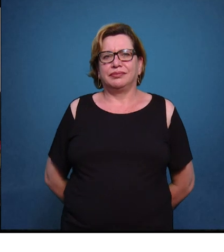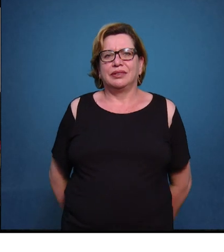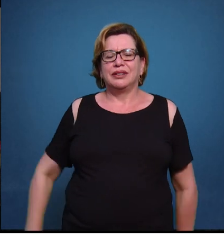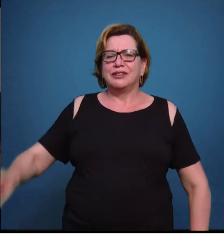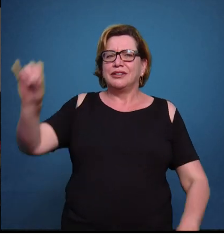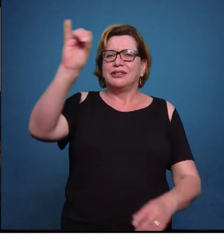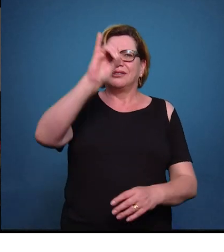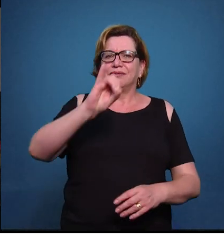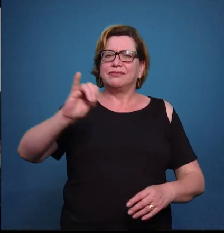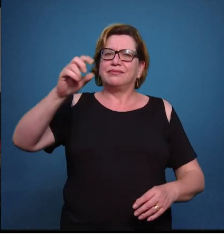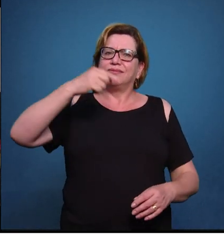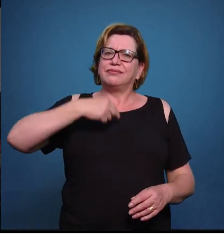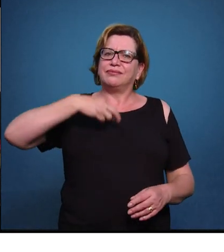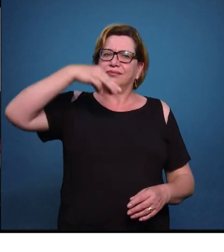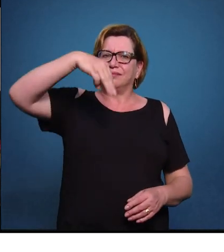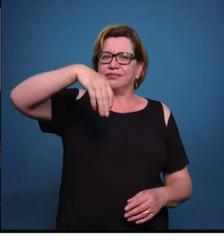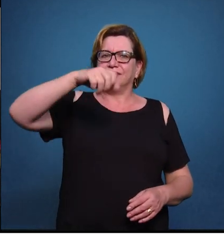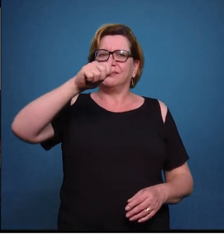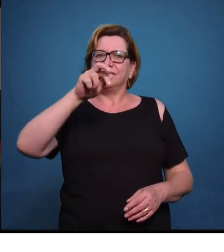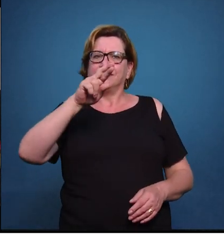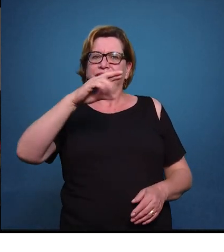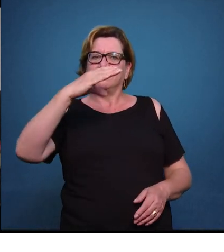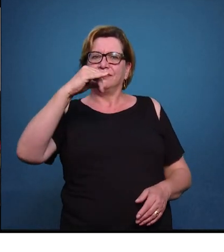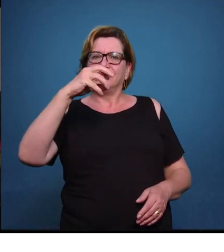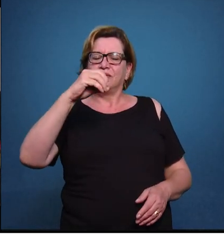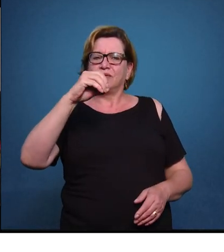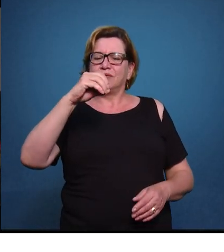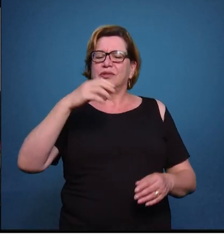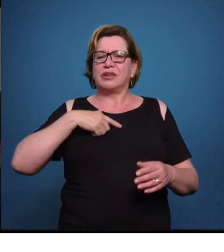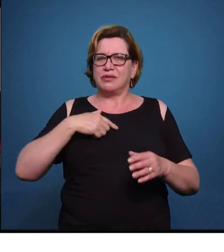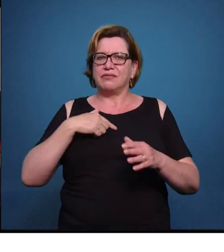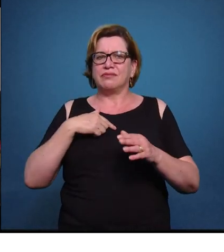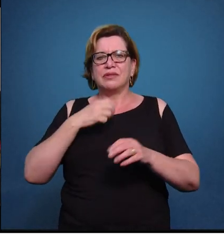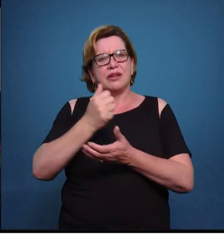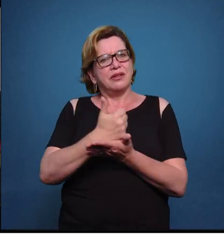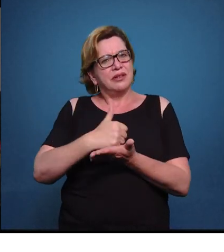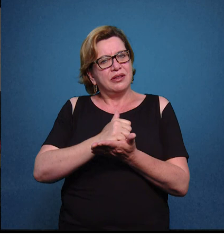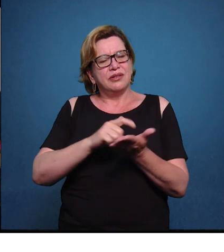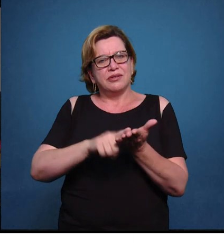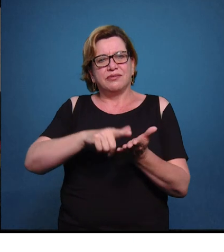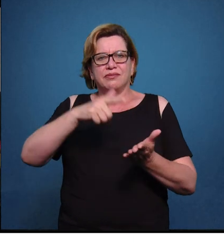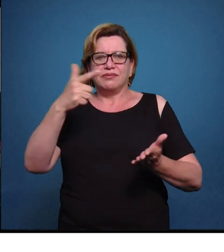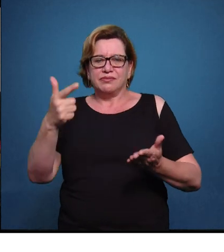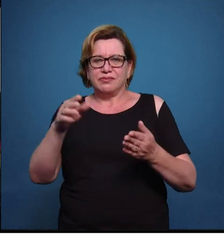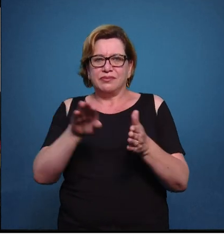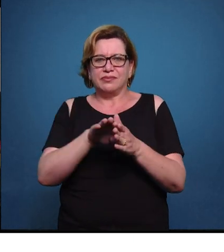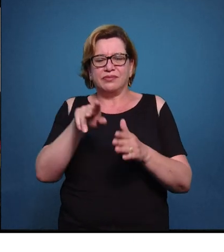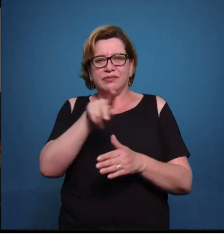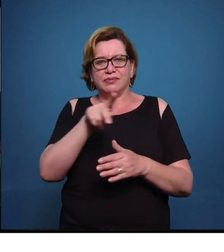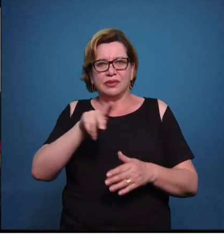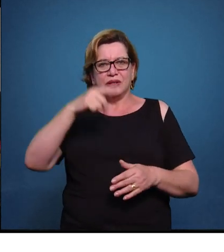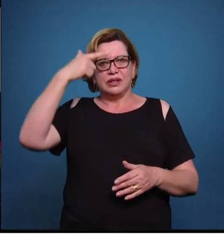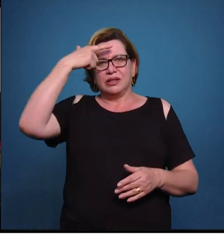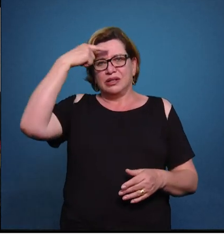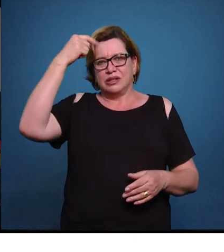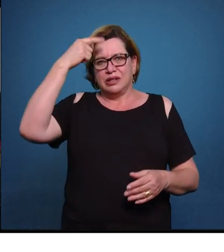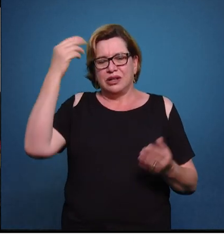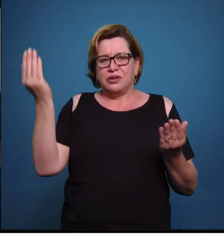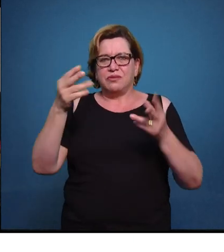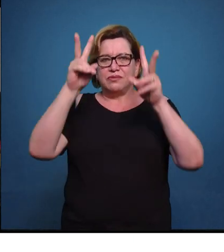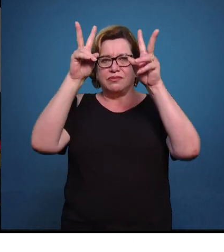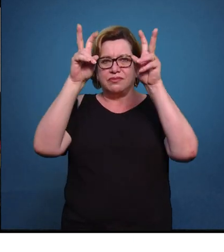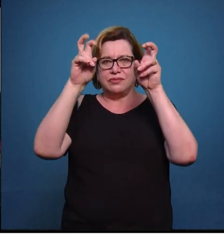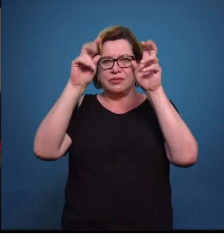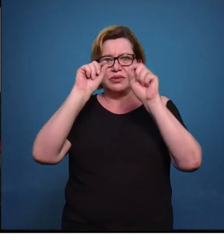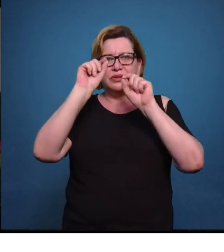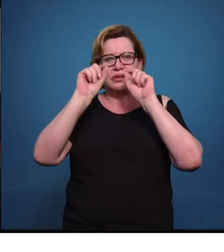Olá, eu sou o Marcos Fernandes, jornalista e professor universitário. O tema deste episódio da nossa websérie Pensar o